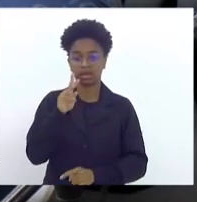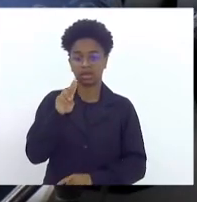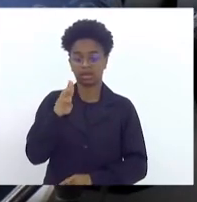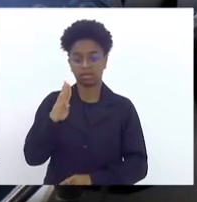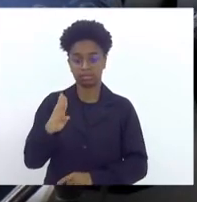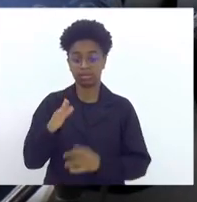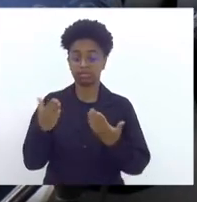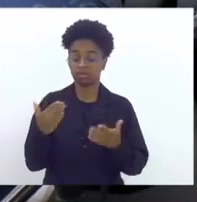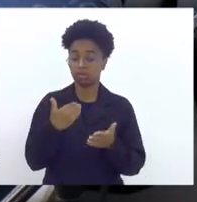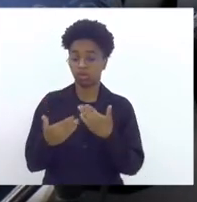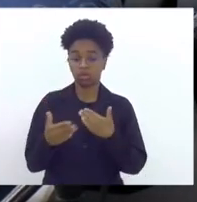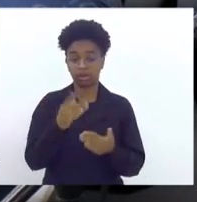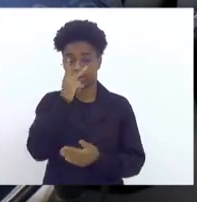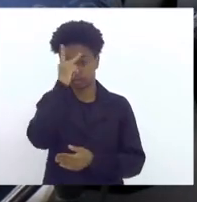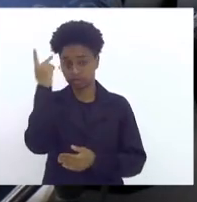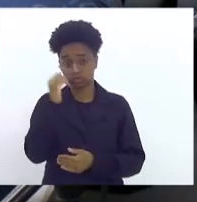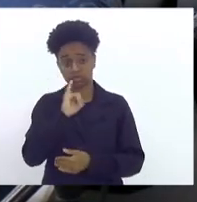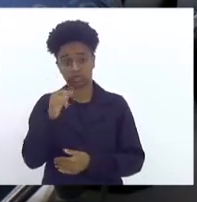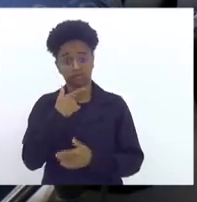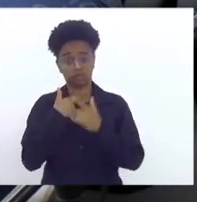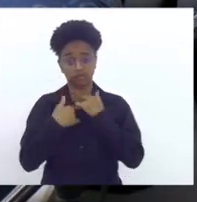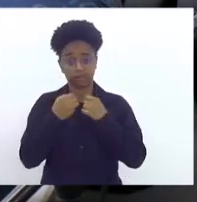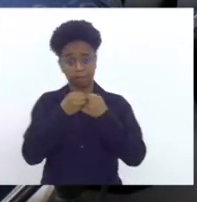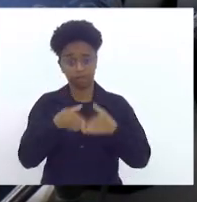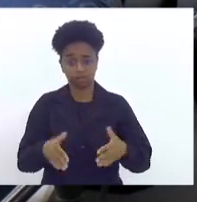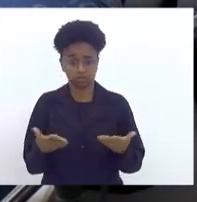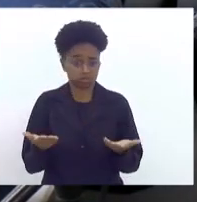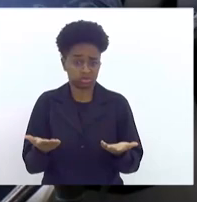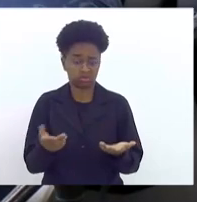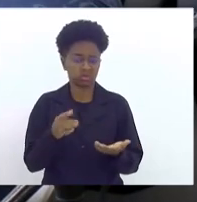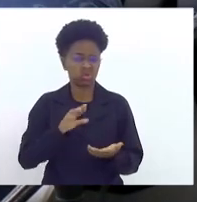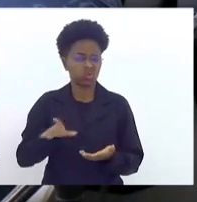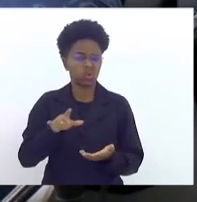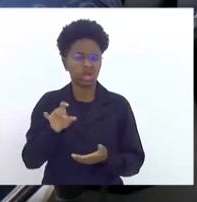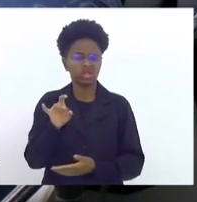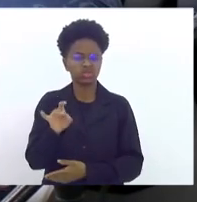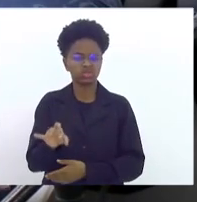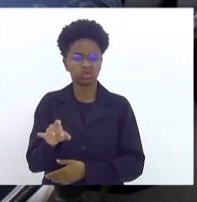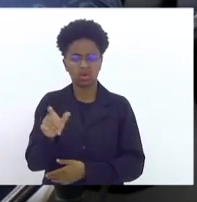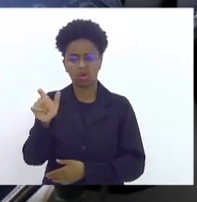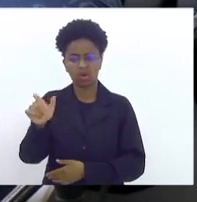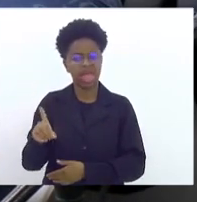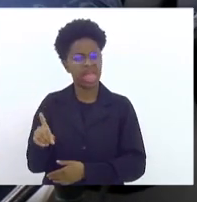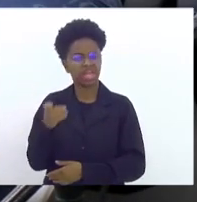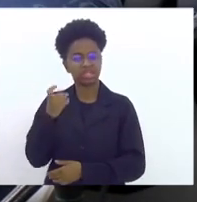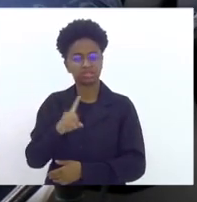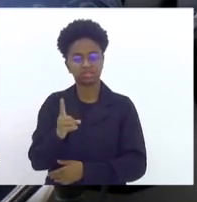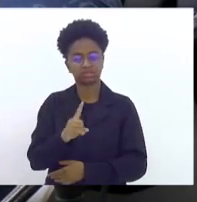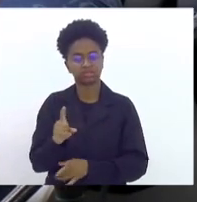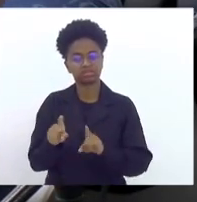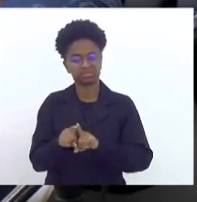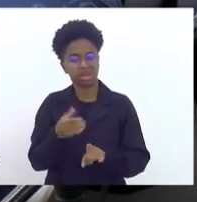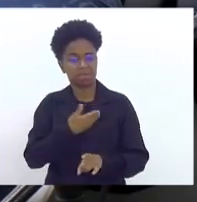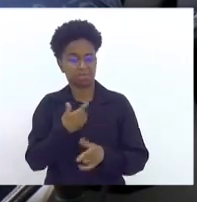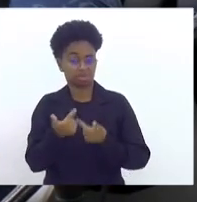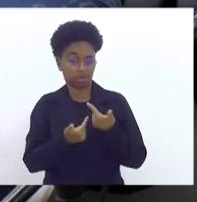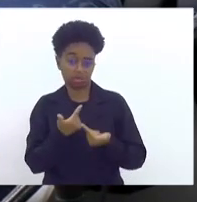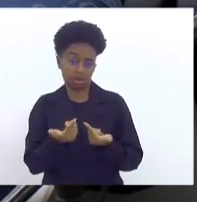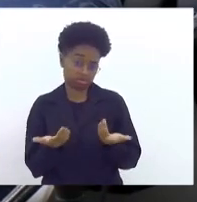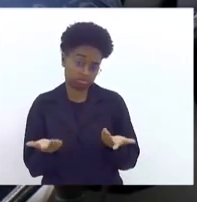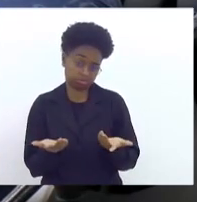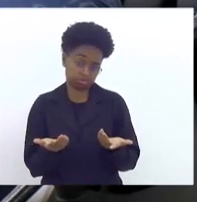qualquer um que queria prejudicar não estou falando apenas sua ex não mas colega de trabalho